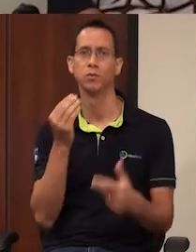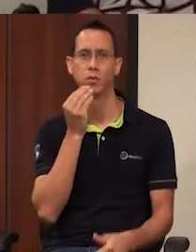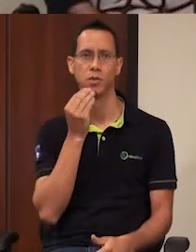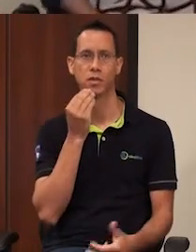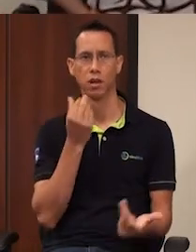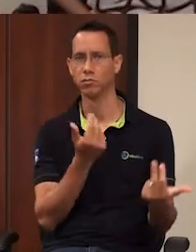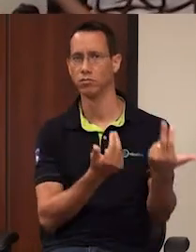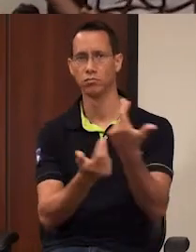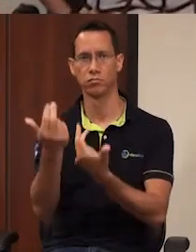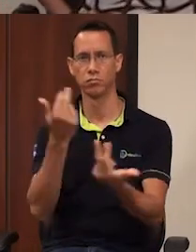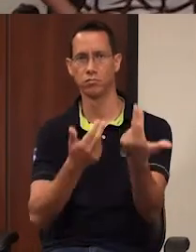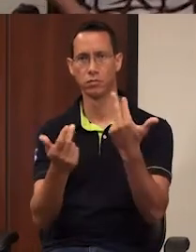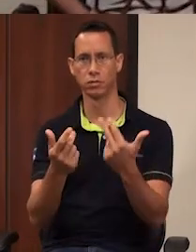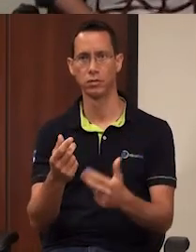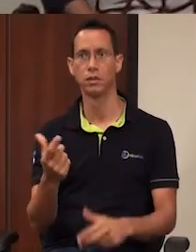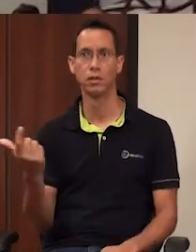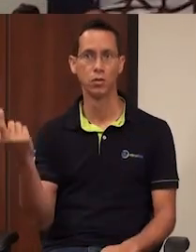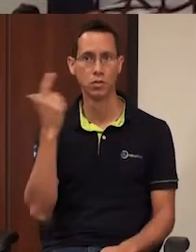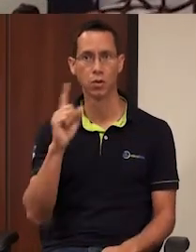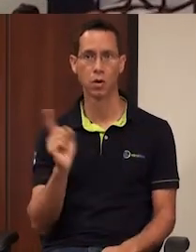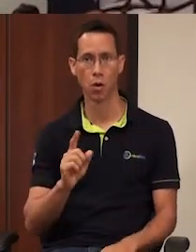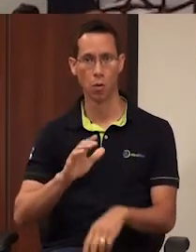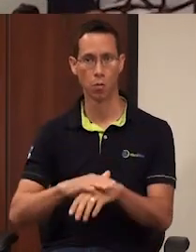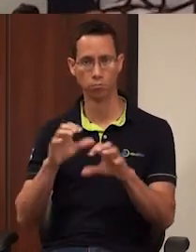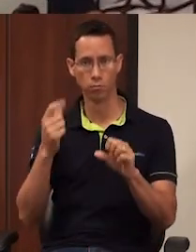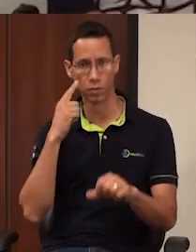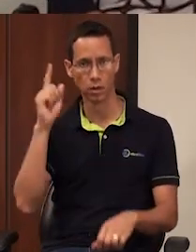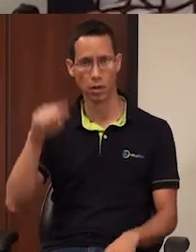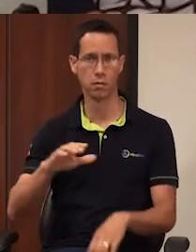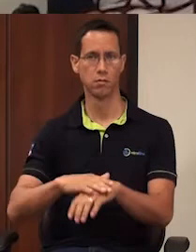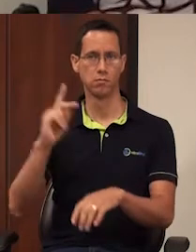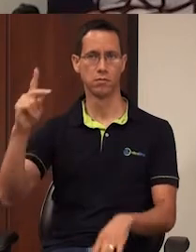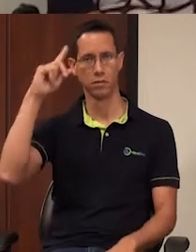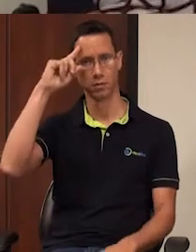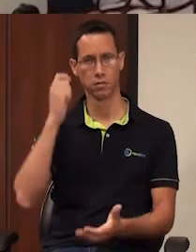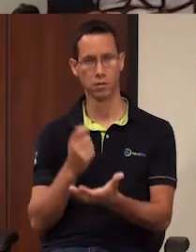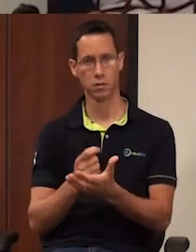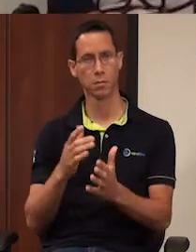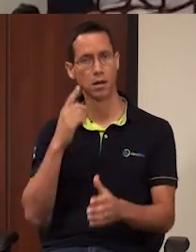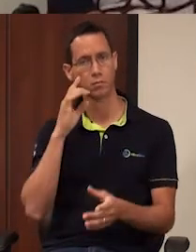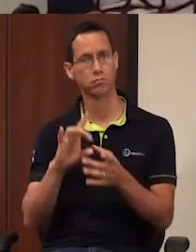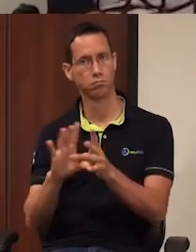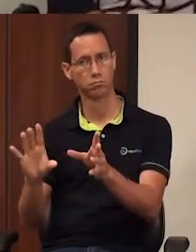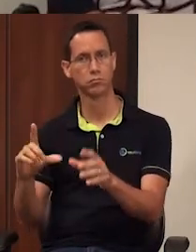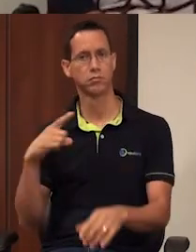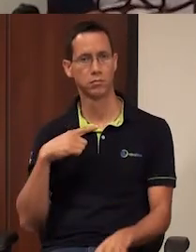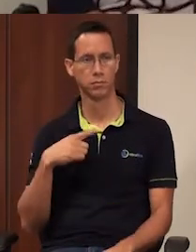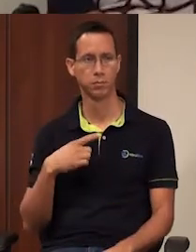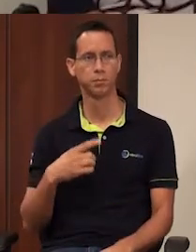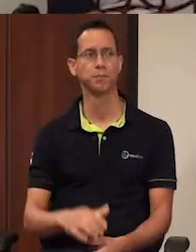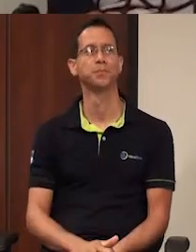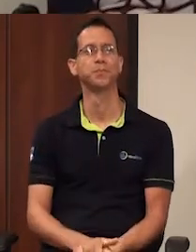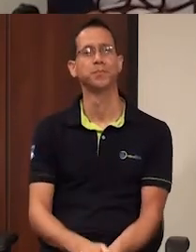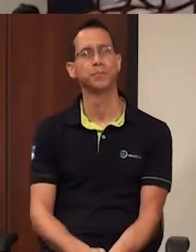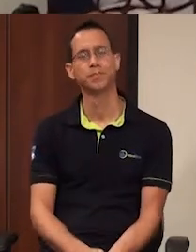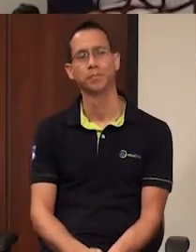oportunidades. Se eles vão agarrar ou não, é deles. Mas, pelo menos, eles podem ter. É isso que eu acho.